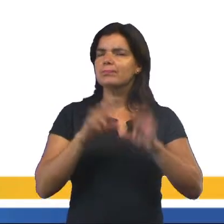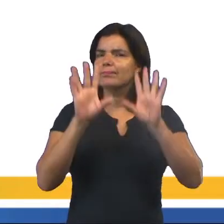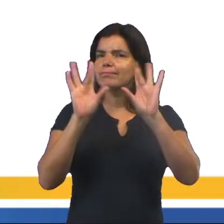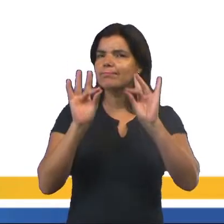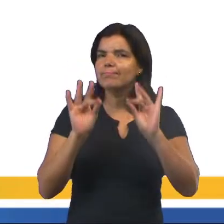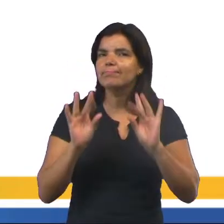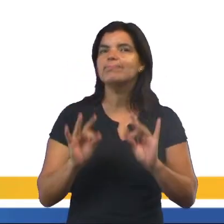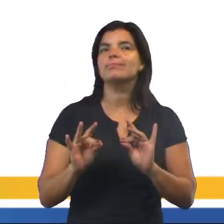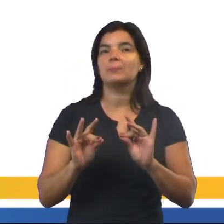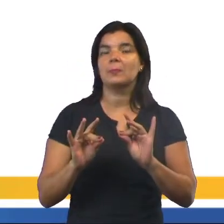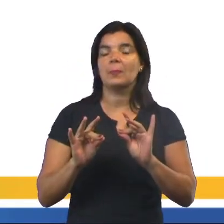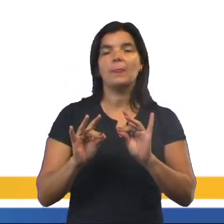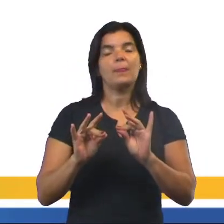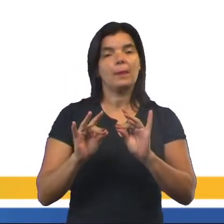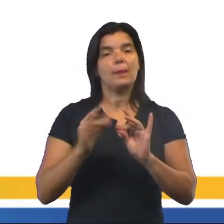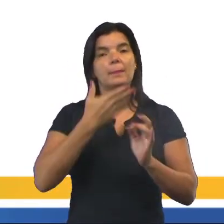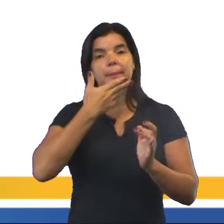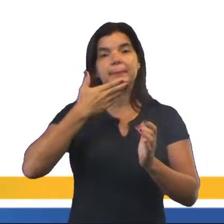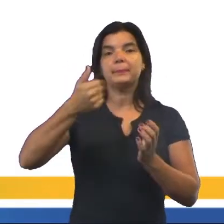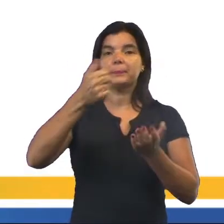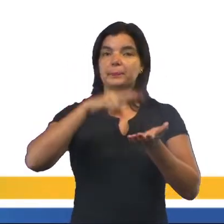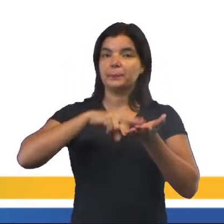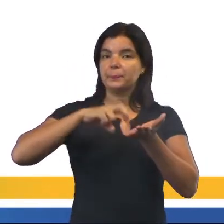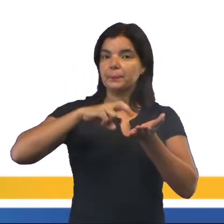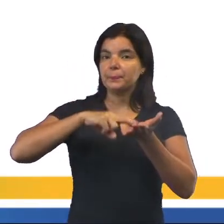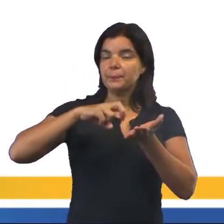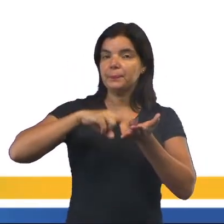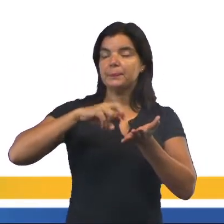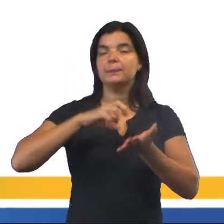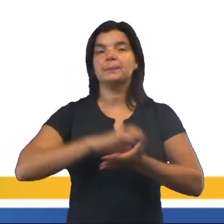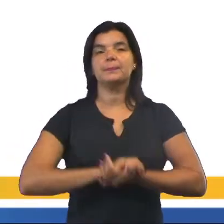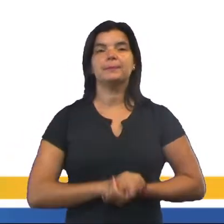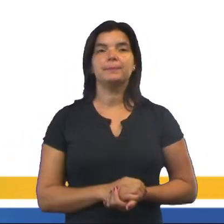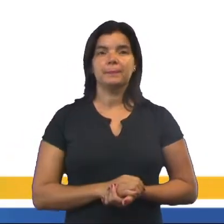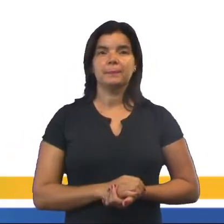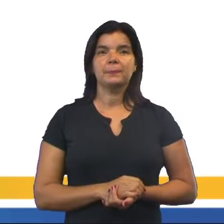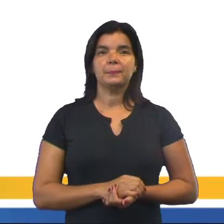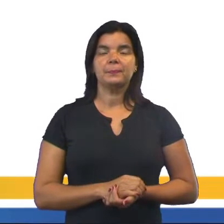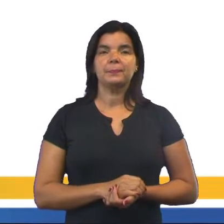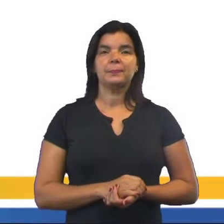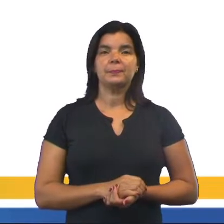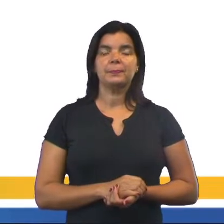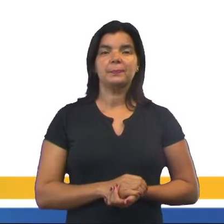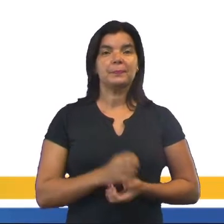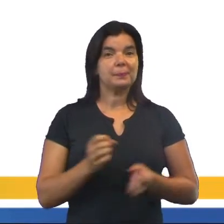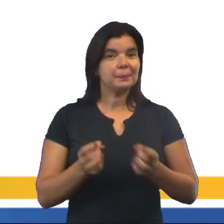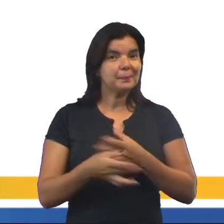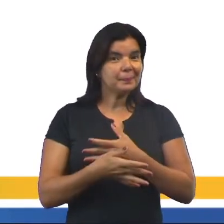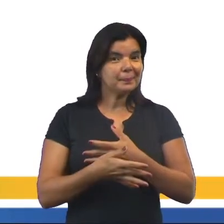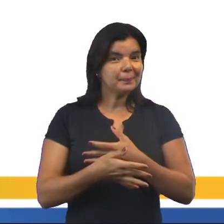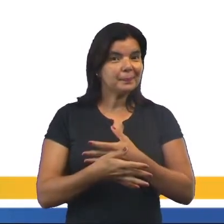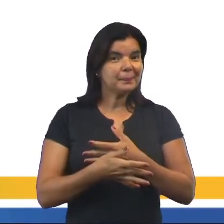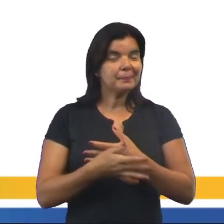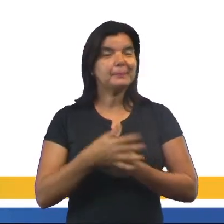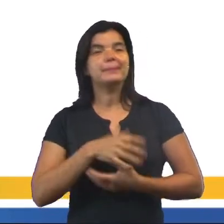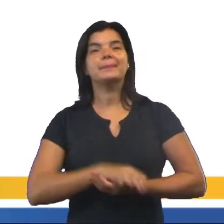pouco mais detalhada para enriquecer o seu vocabulário. Todos